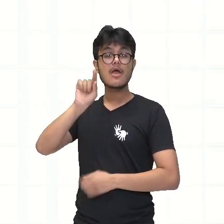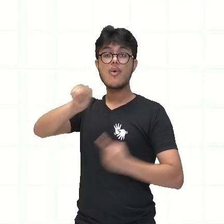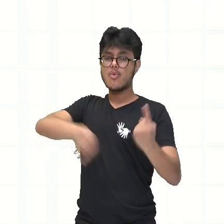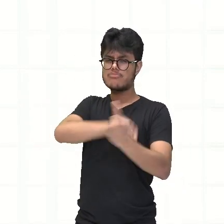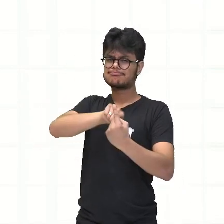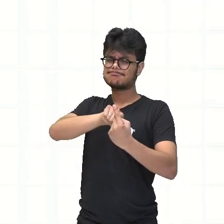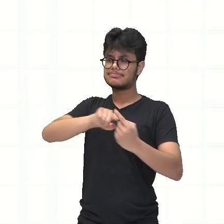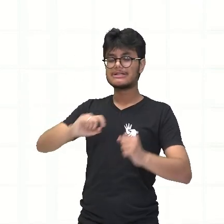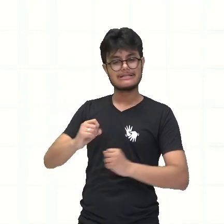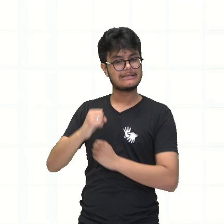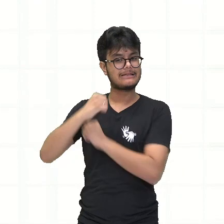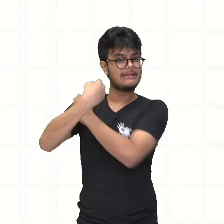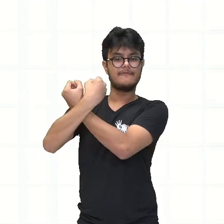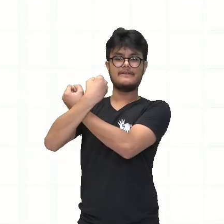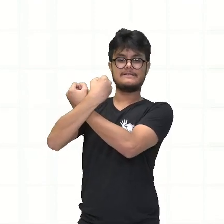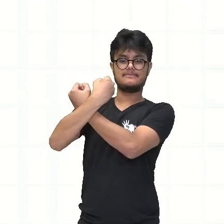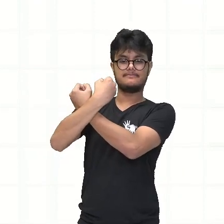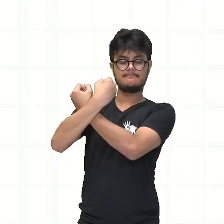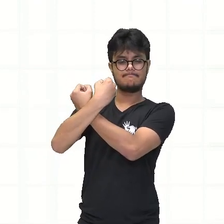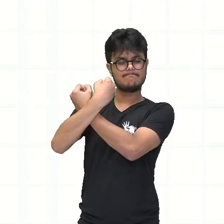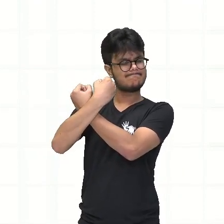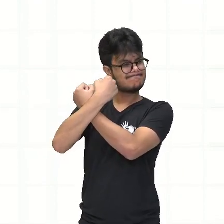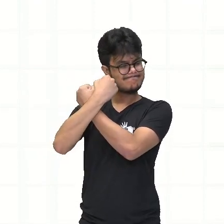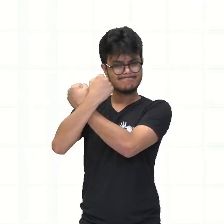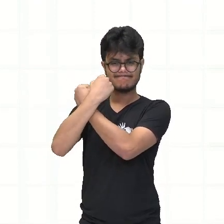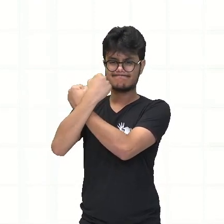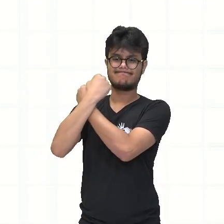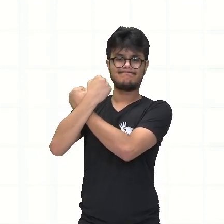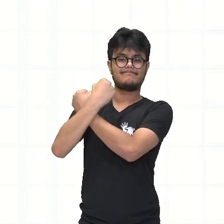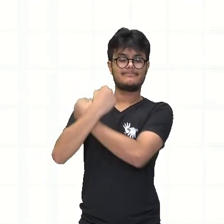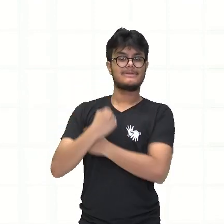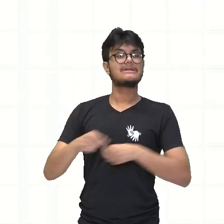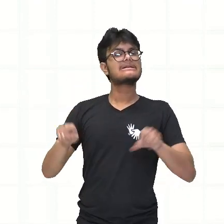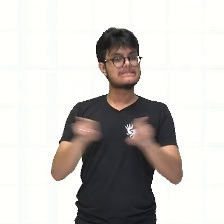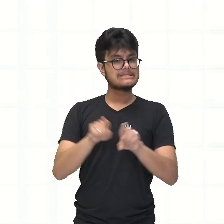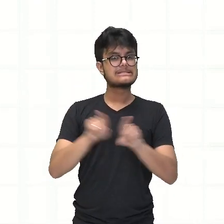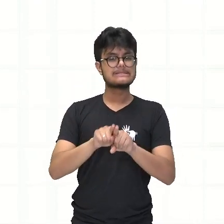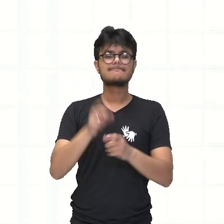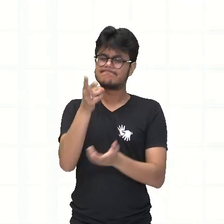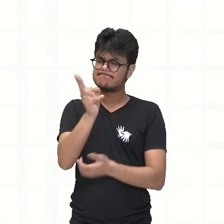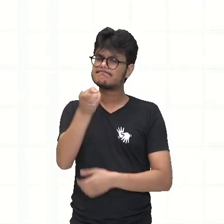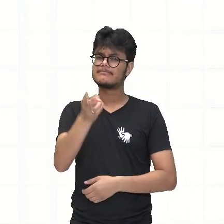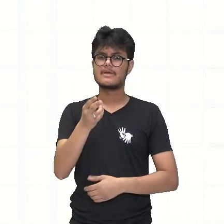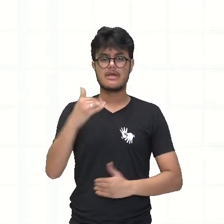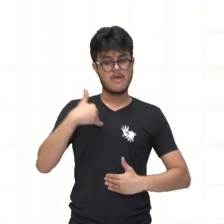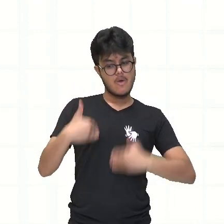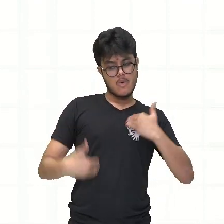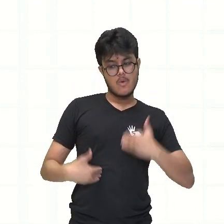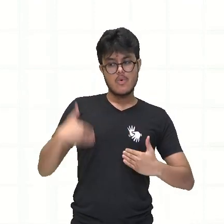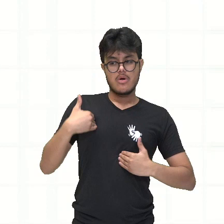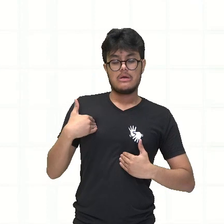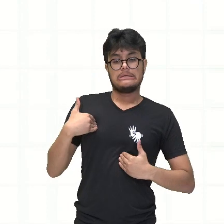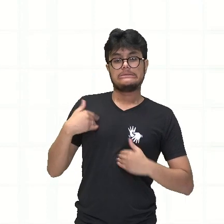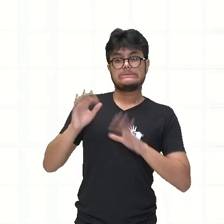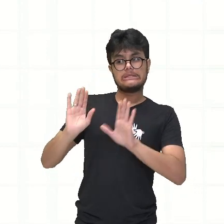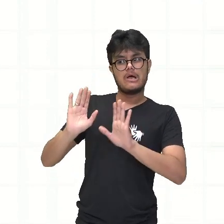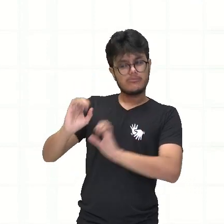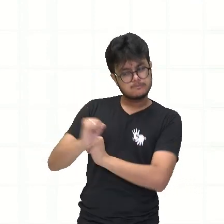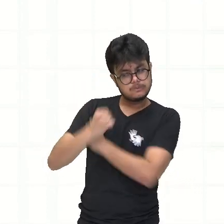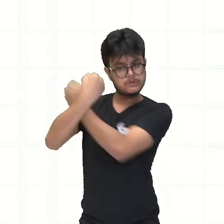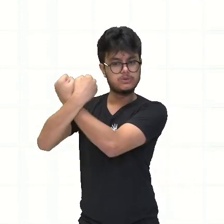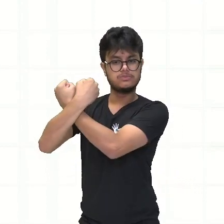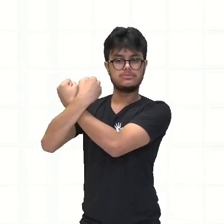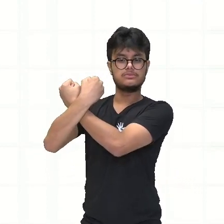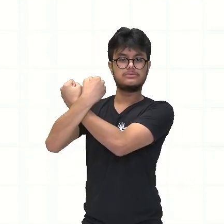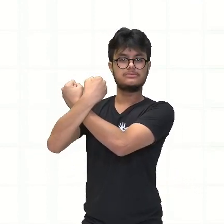ajudam a inativar, a impedir com que o nosso corpo tenha contato com o micro-organismo, que